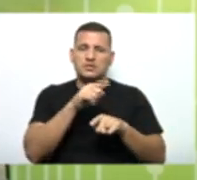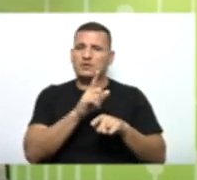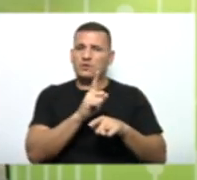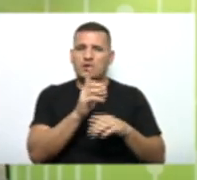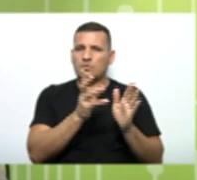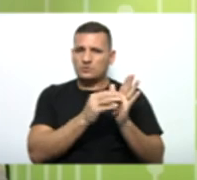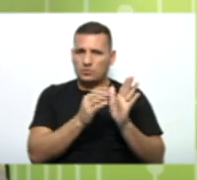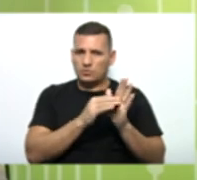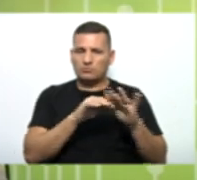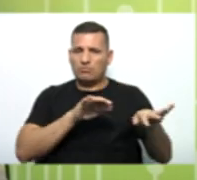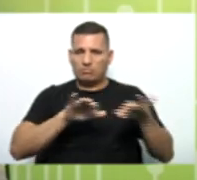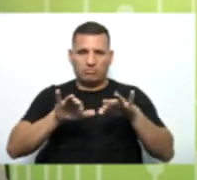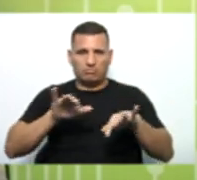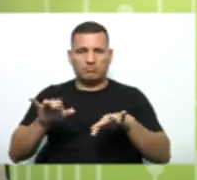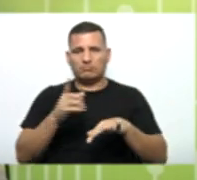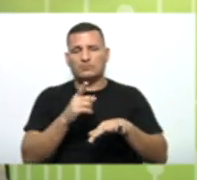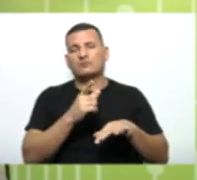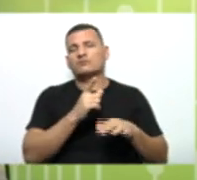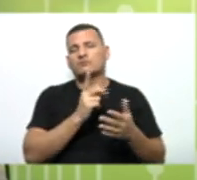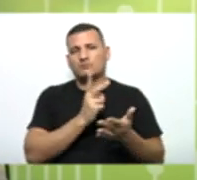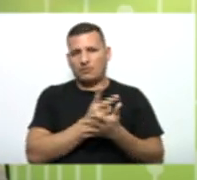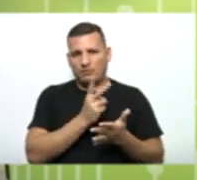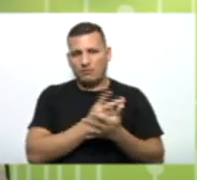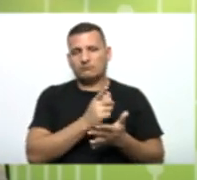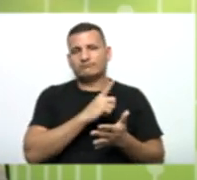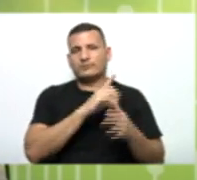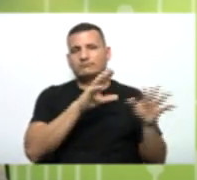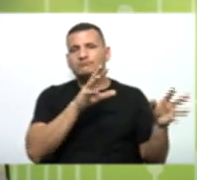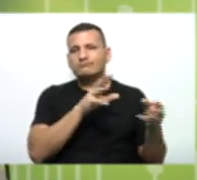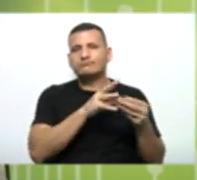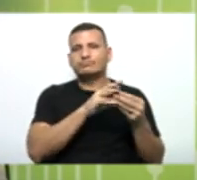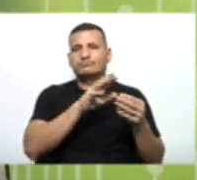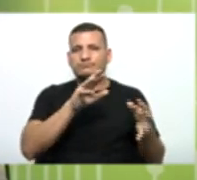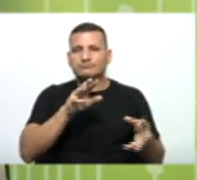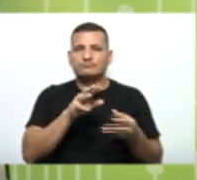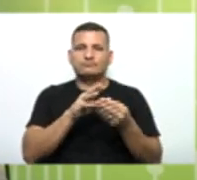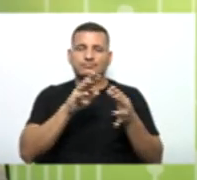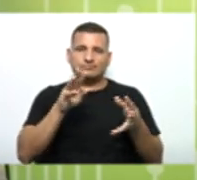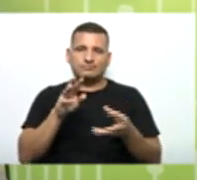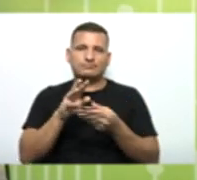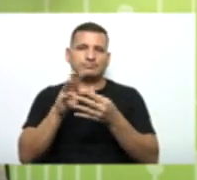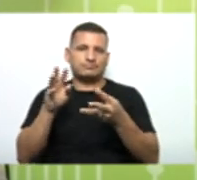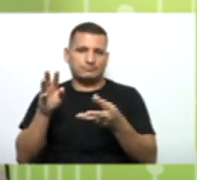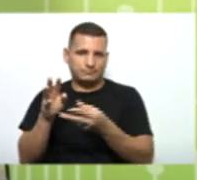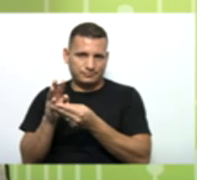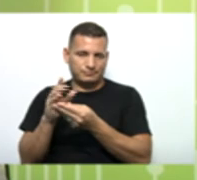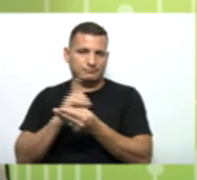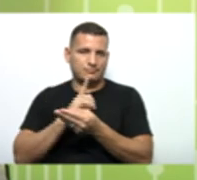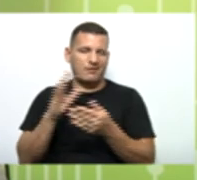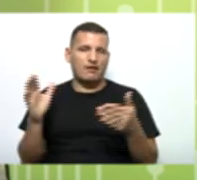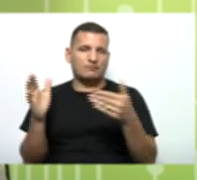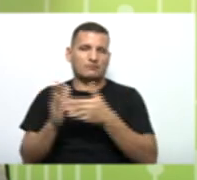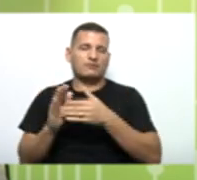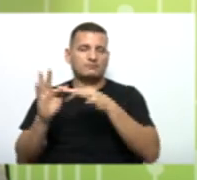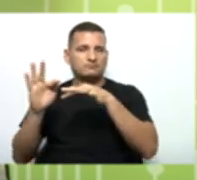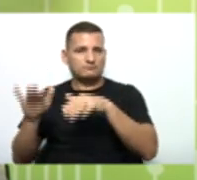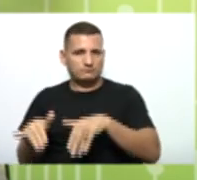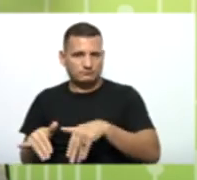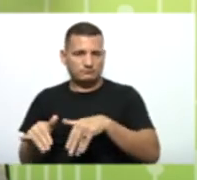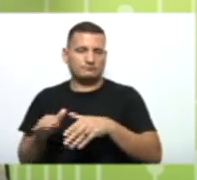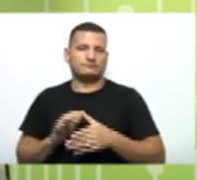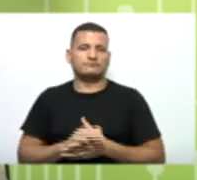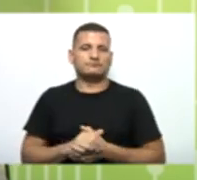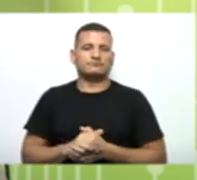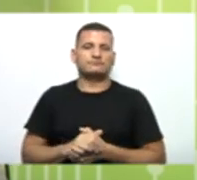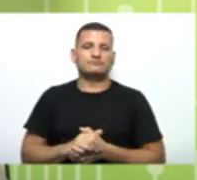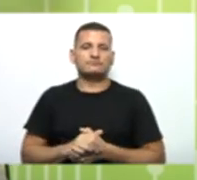uma coisa. Sempre vai vir acumulando ali todos os conteúdos da aula passada até a aula que você estiver tendo no